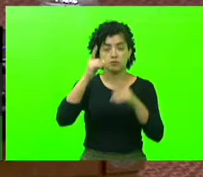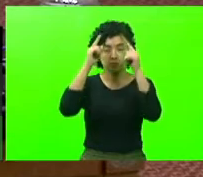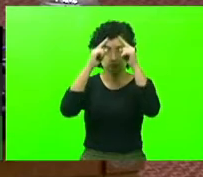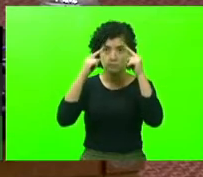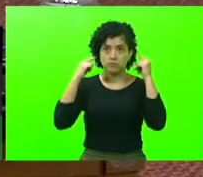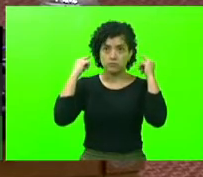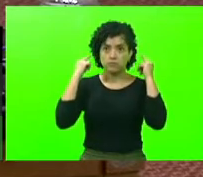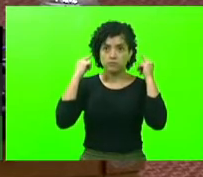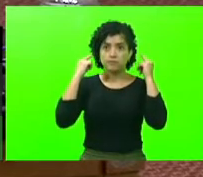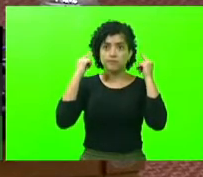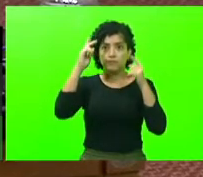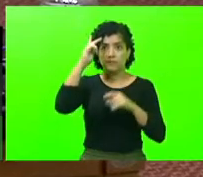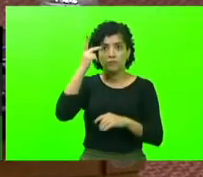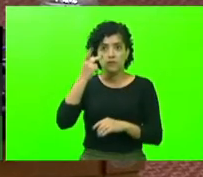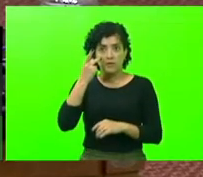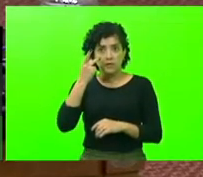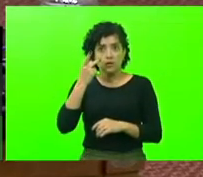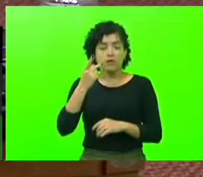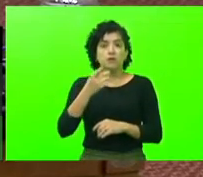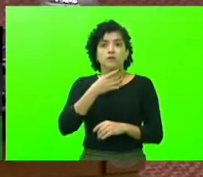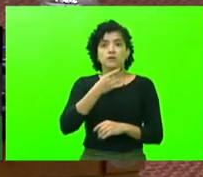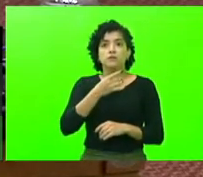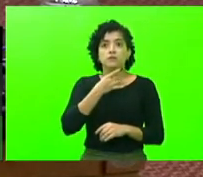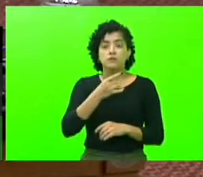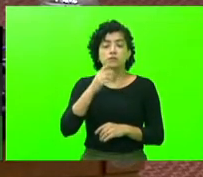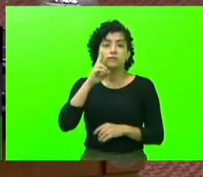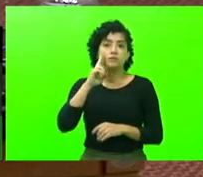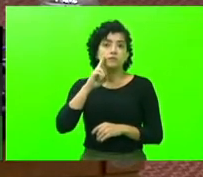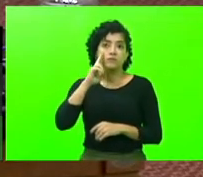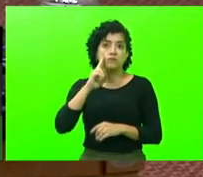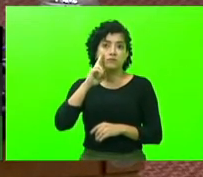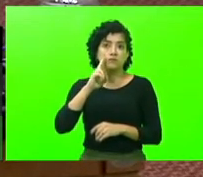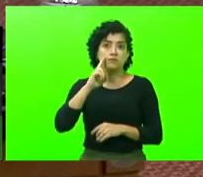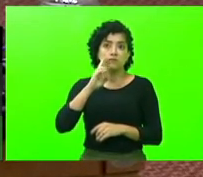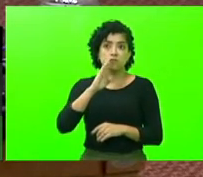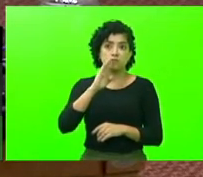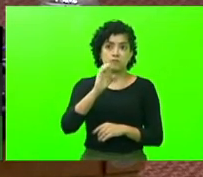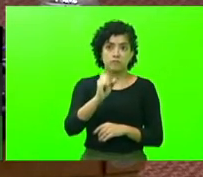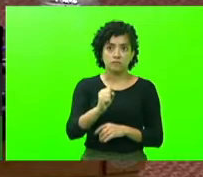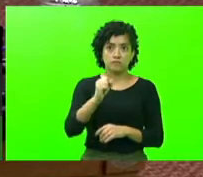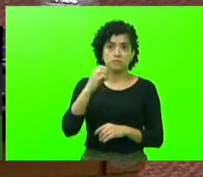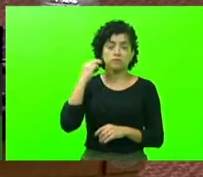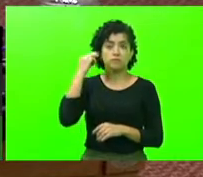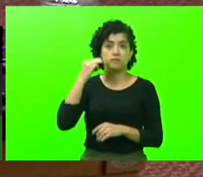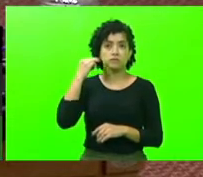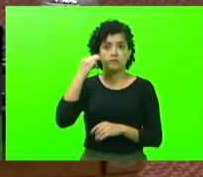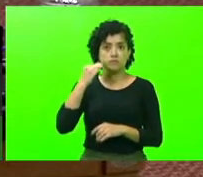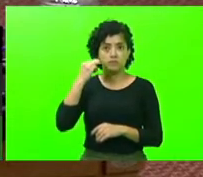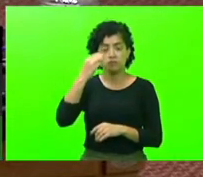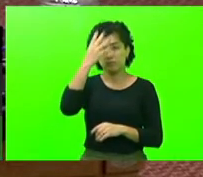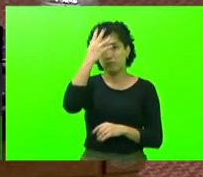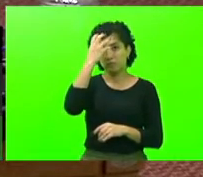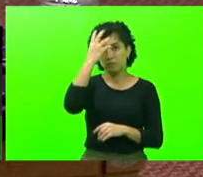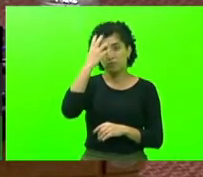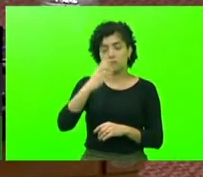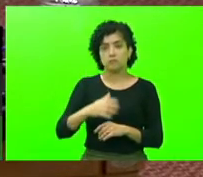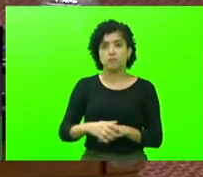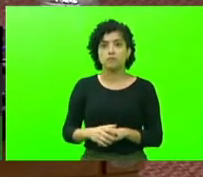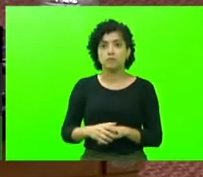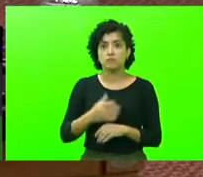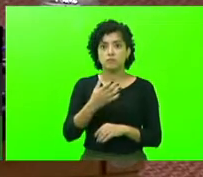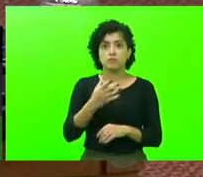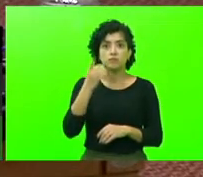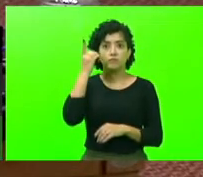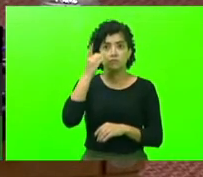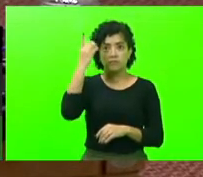Milton Obos, Valdir Cobalcini, Ivan Nats, Bruno Souza, Márcio Machado, Ismael dos Santos e a senhora